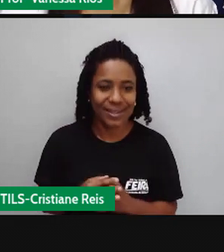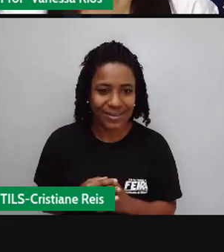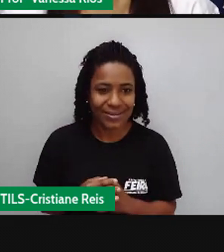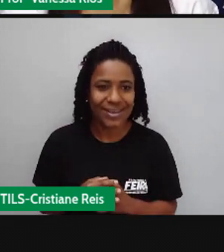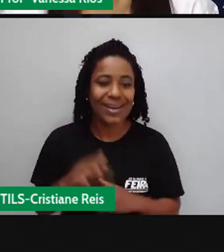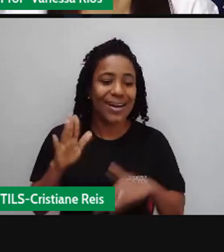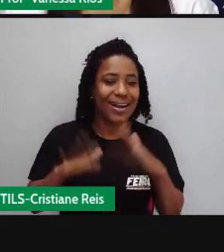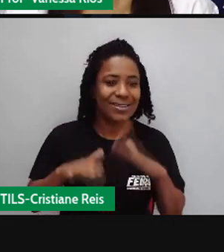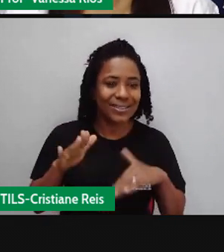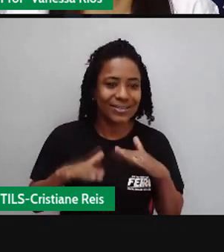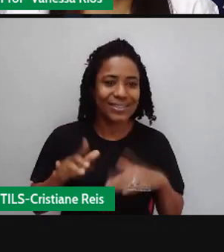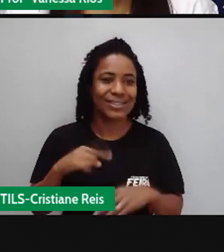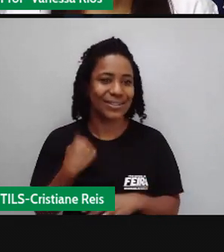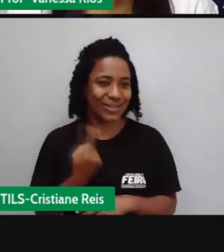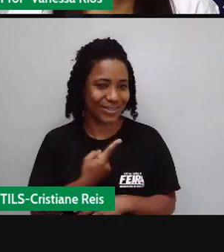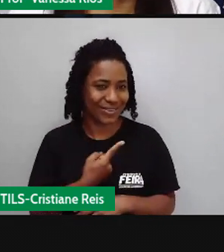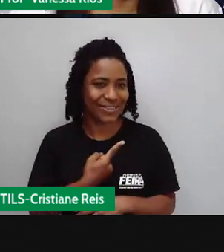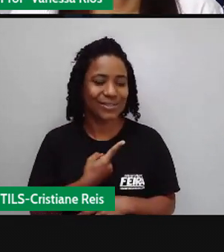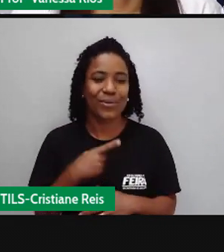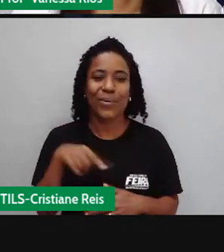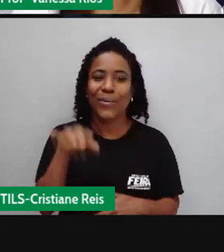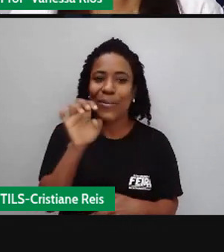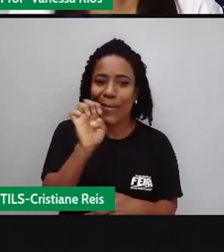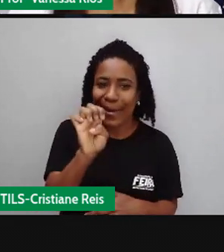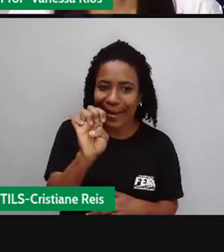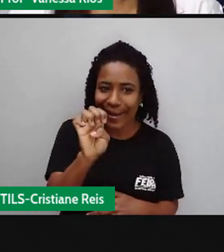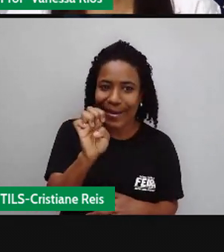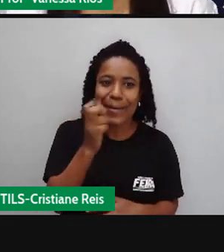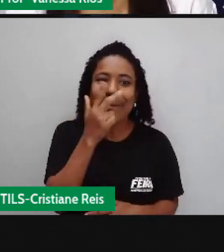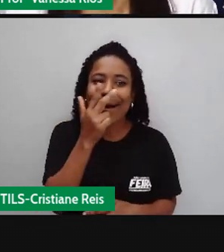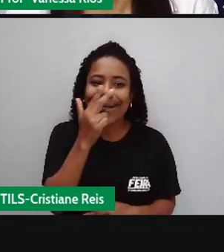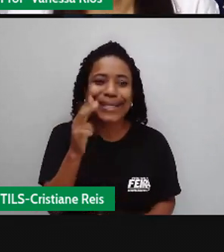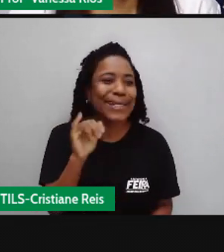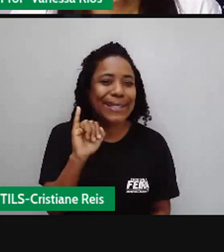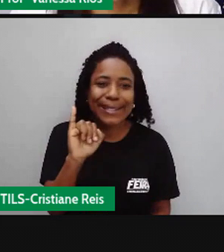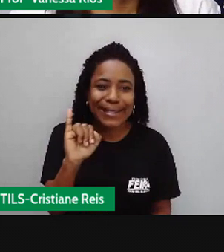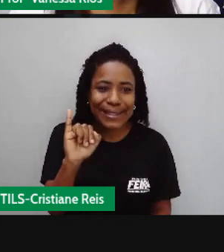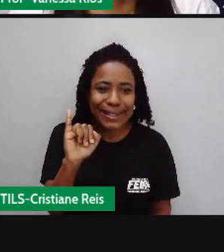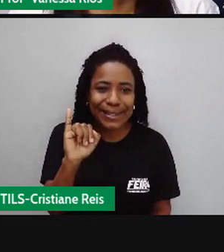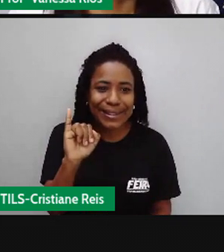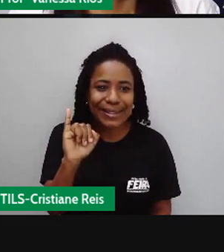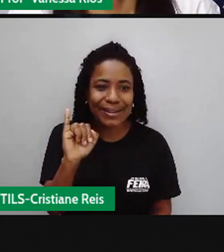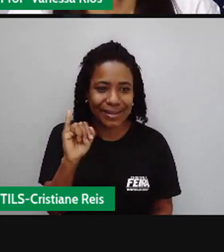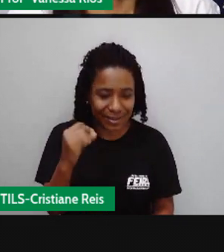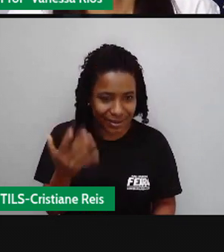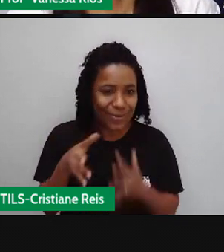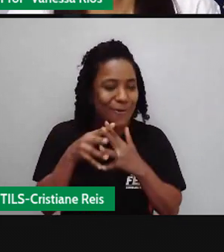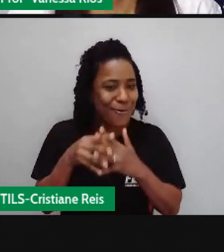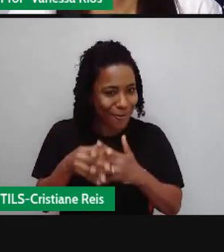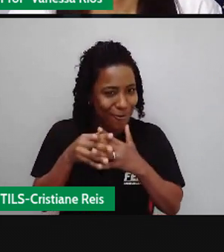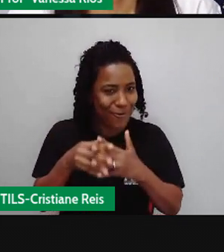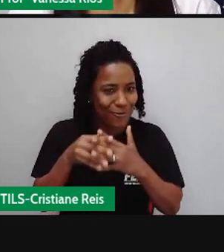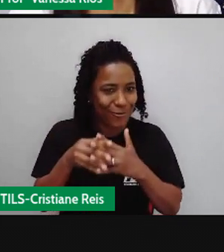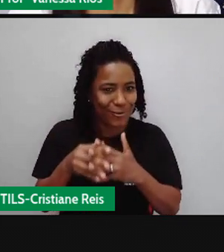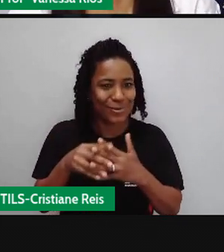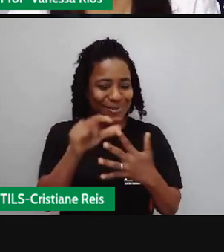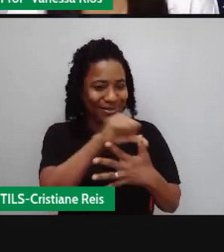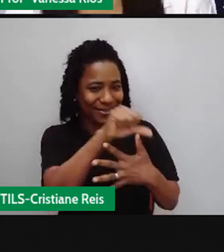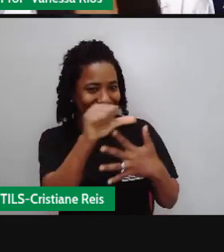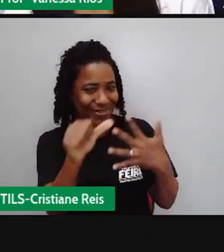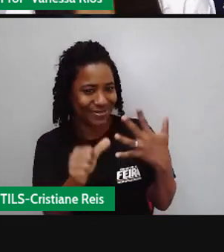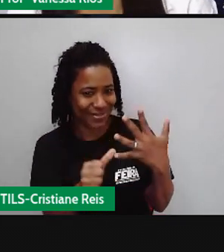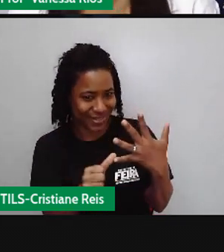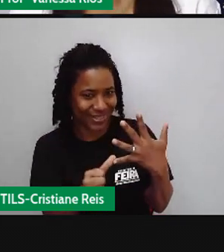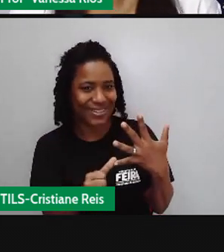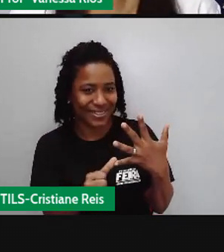pronuncia também o som do E, não é? Parecido com o I. Então há um pouco dessa confusão. E essa confusão, sem saber se é